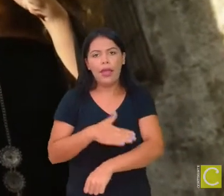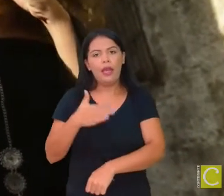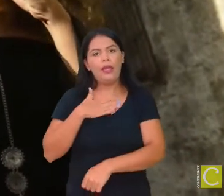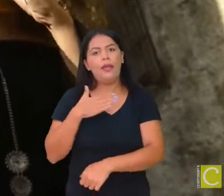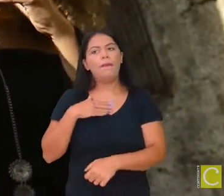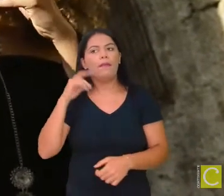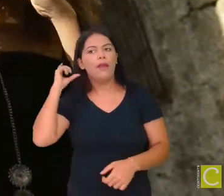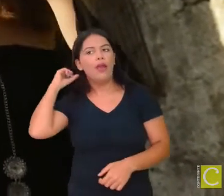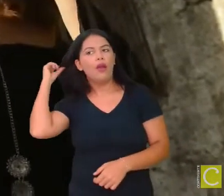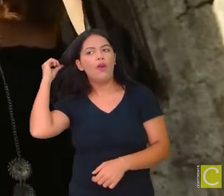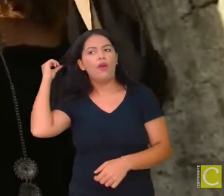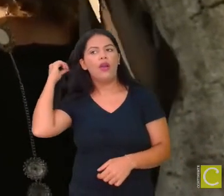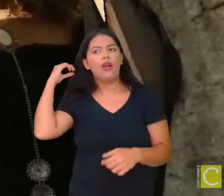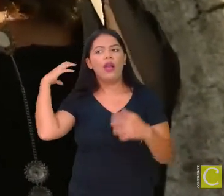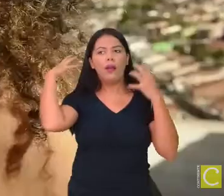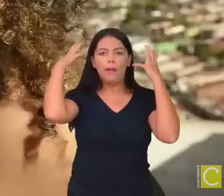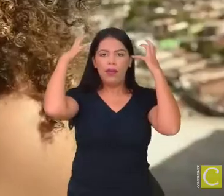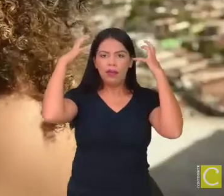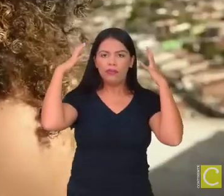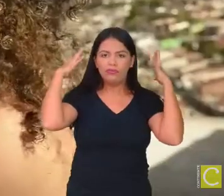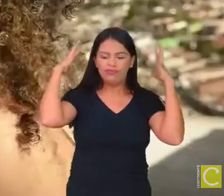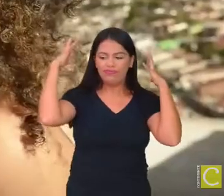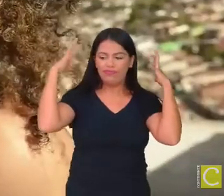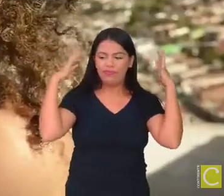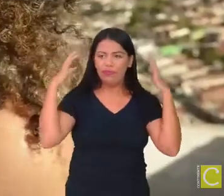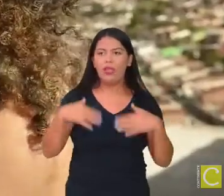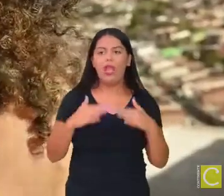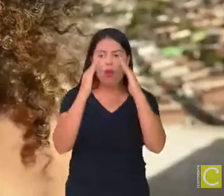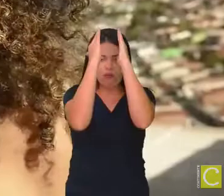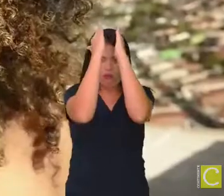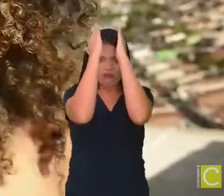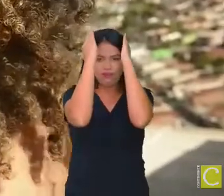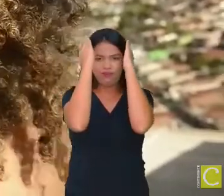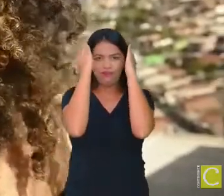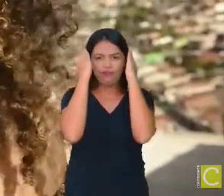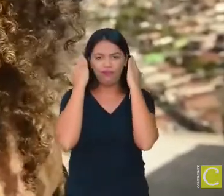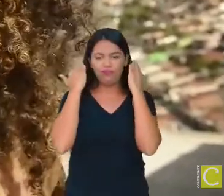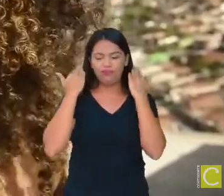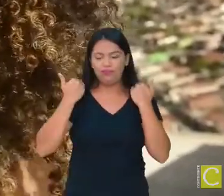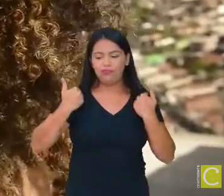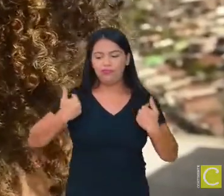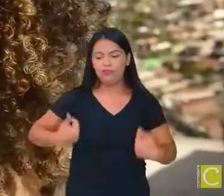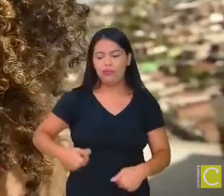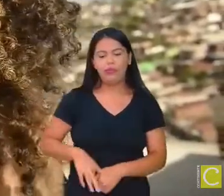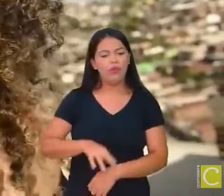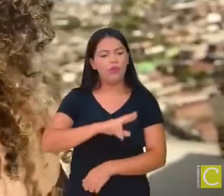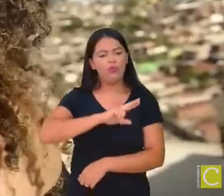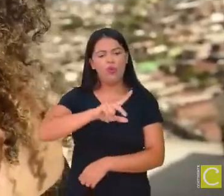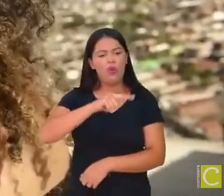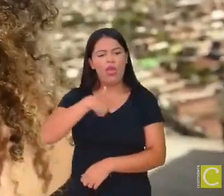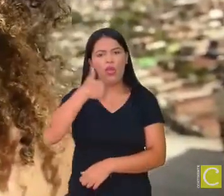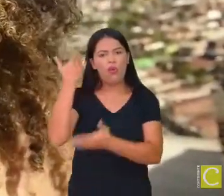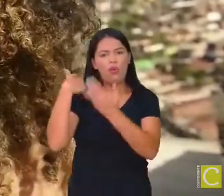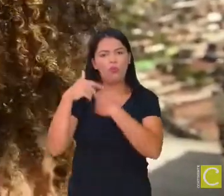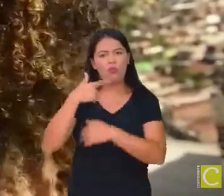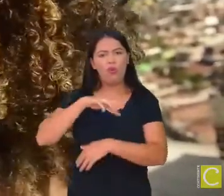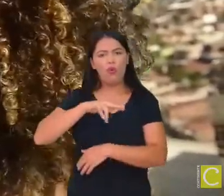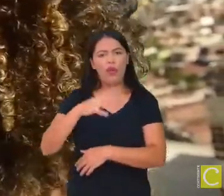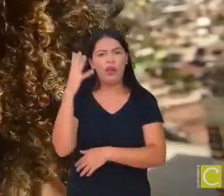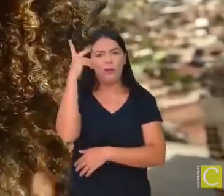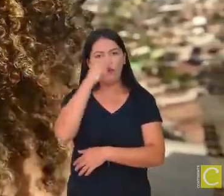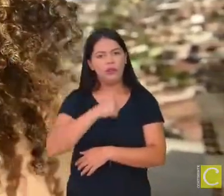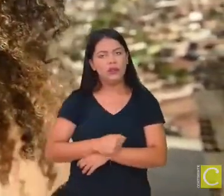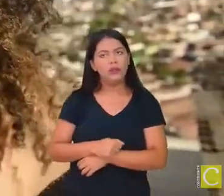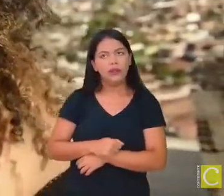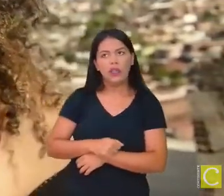se agarrava nas coisas. Alisei. Não era bonita. Não era